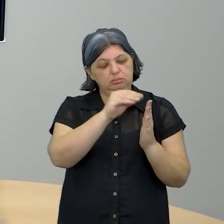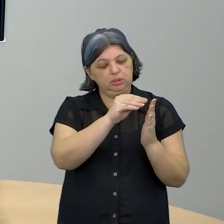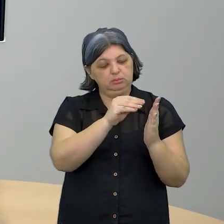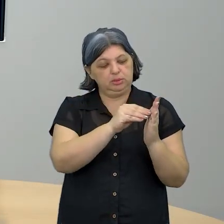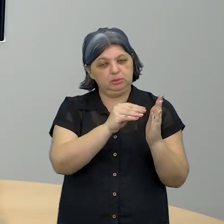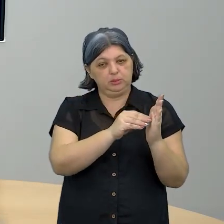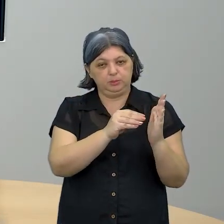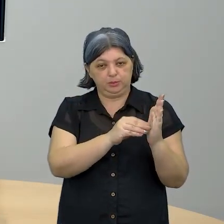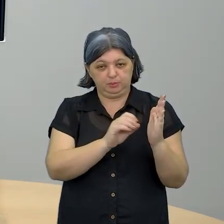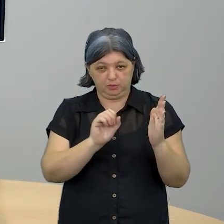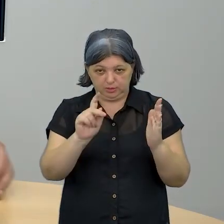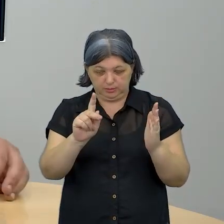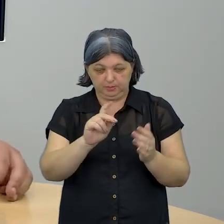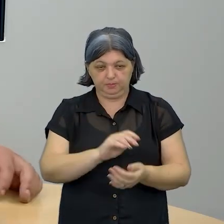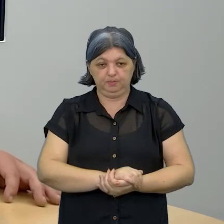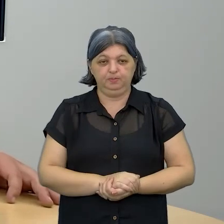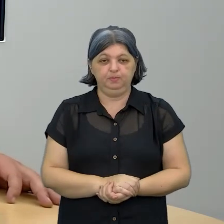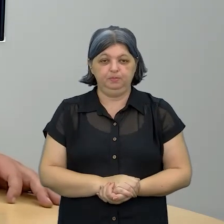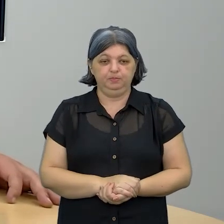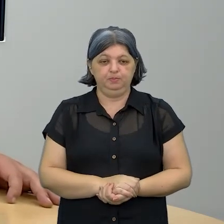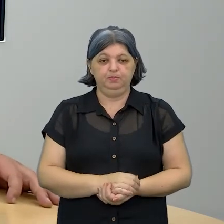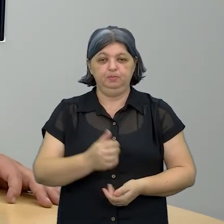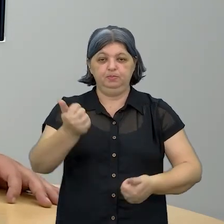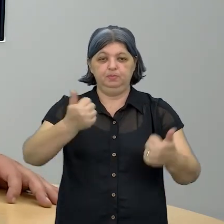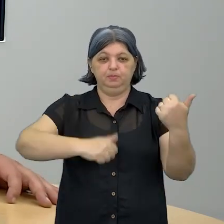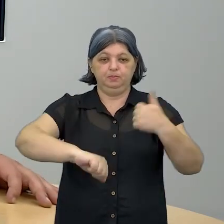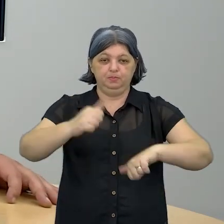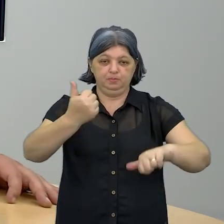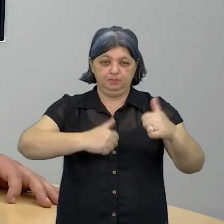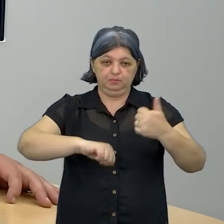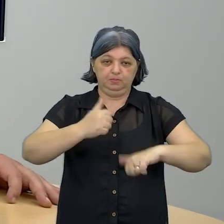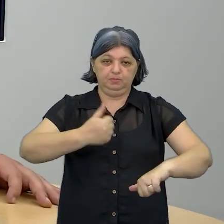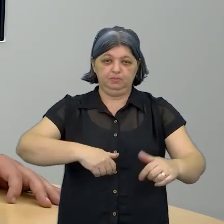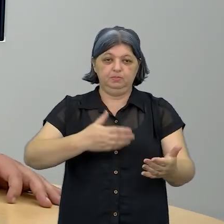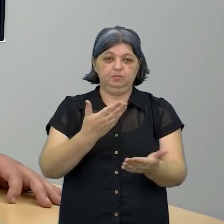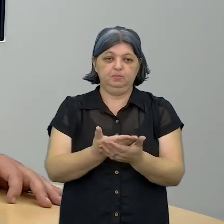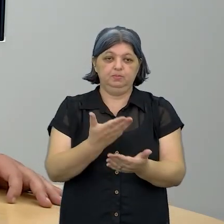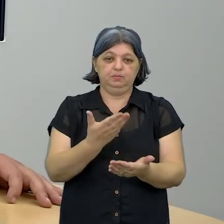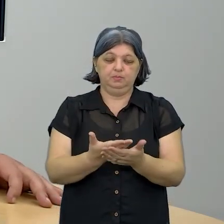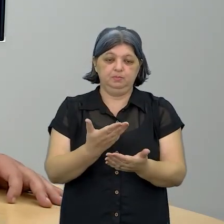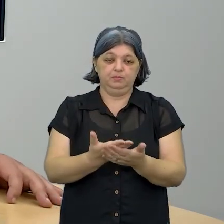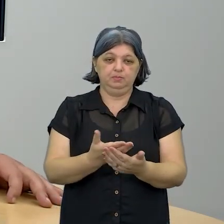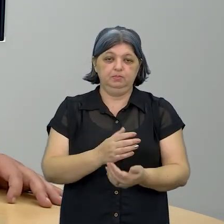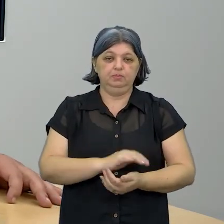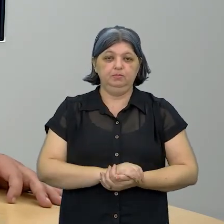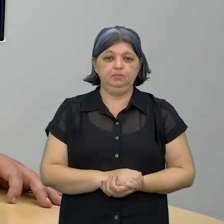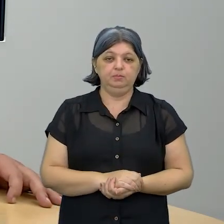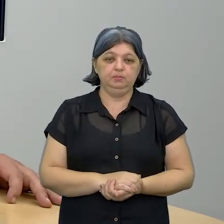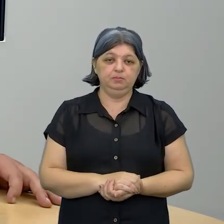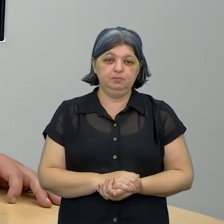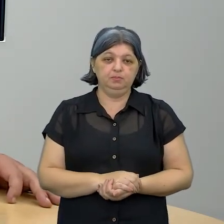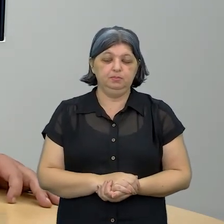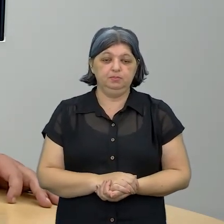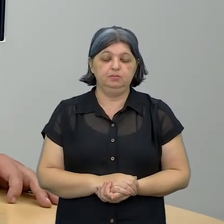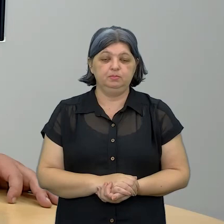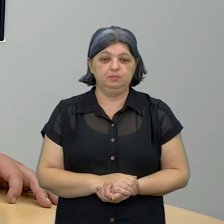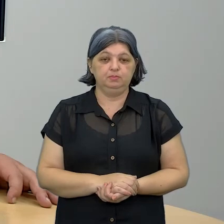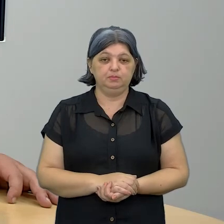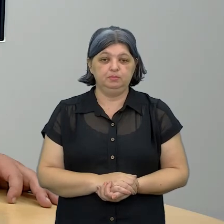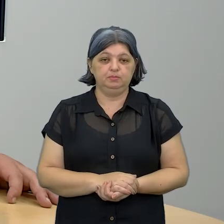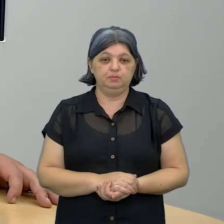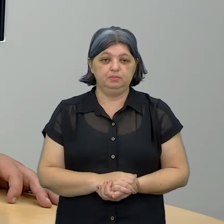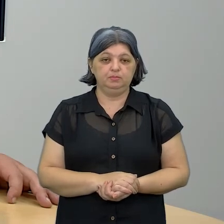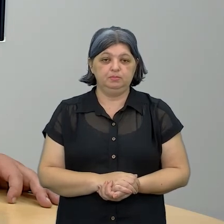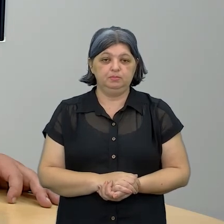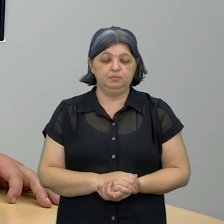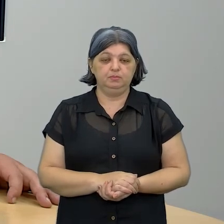Tudo bem? Então, ó, não deixe de avaliar a nossa aula aqui pelo QR Code, tá? E já não